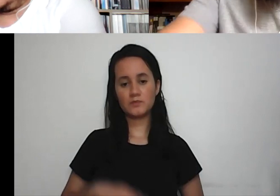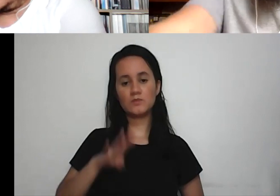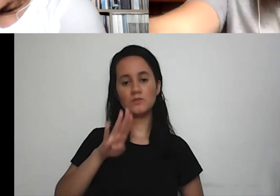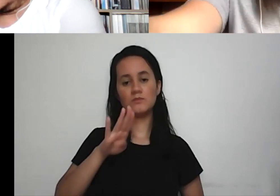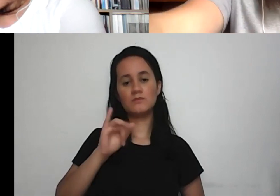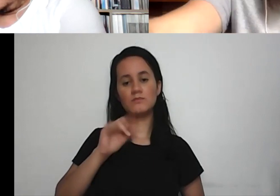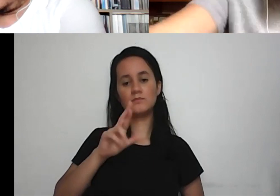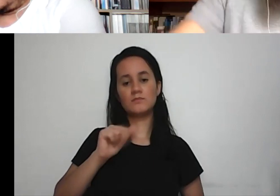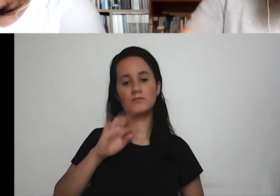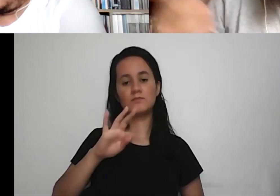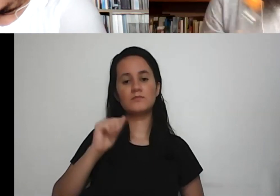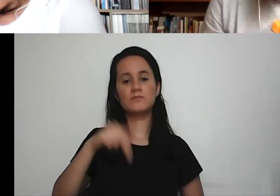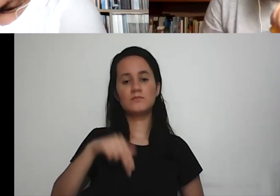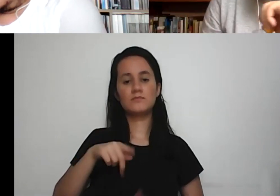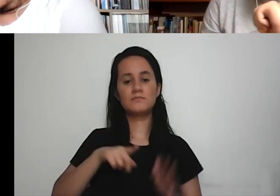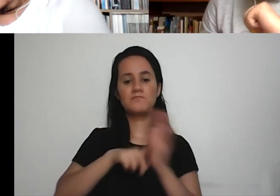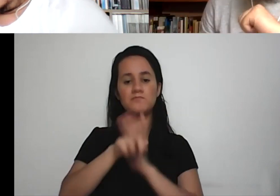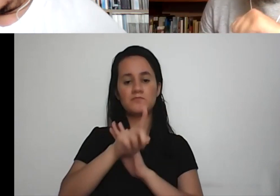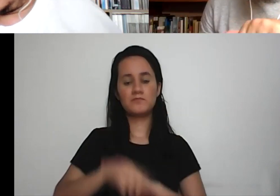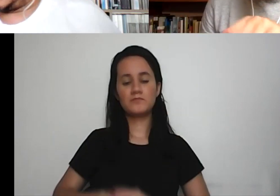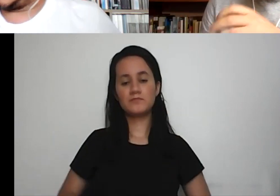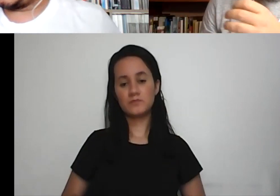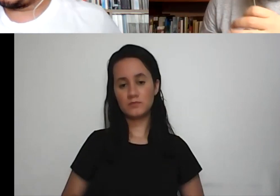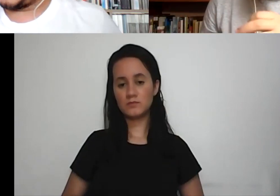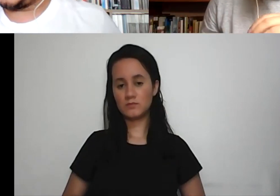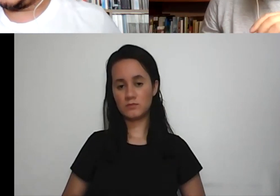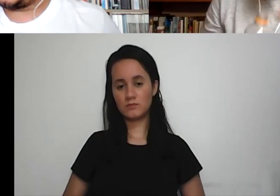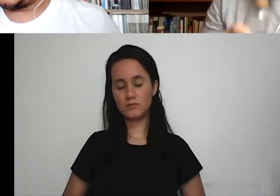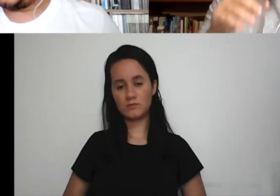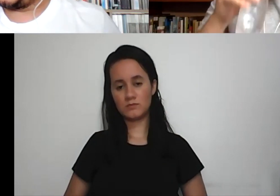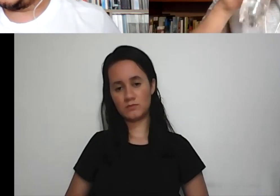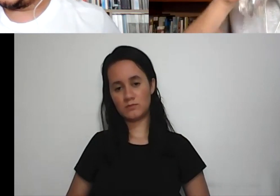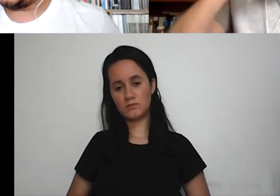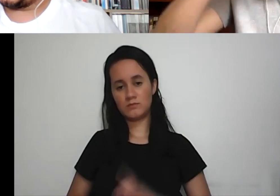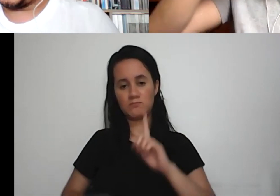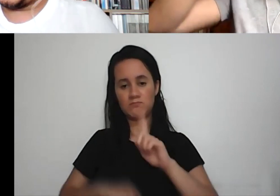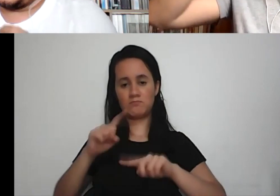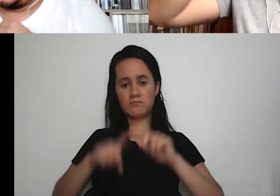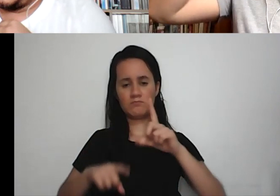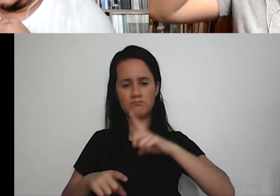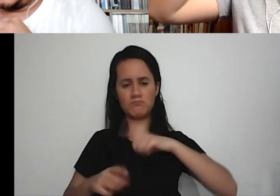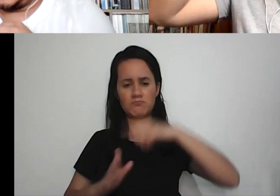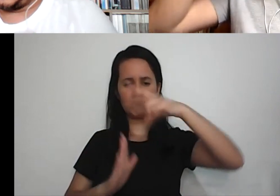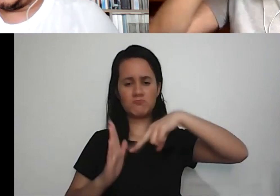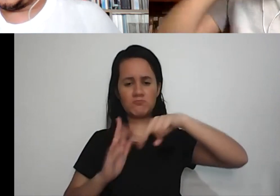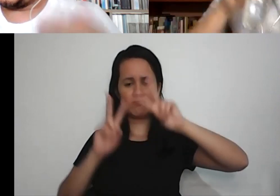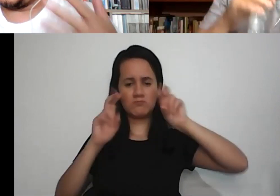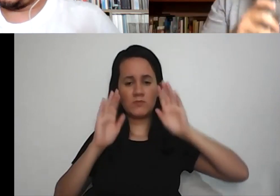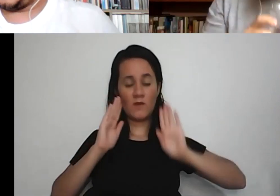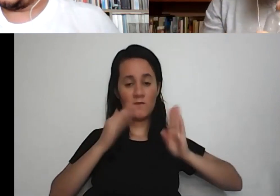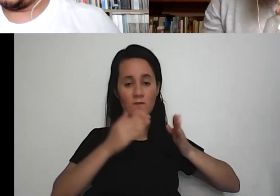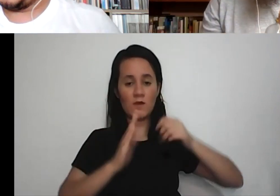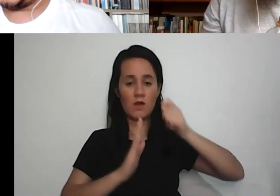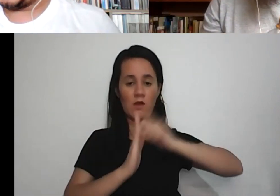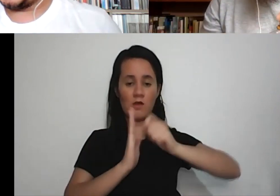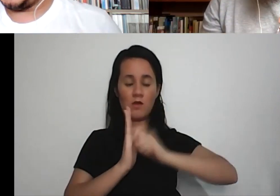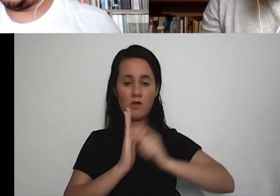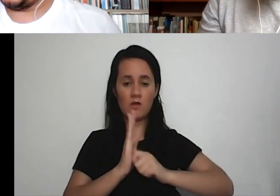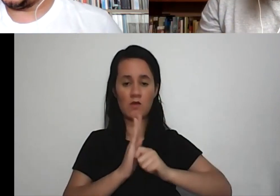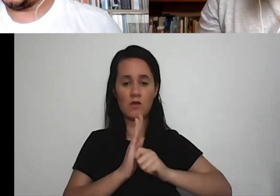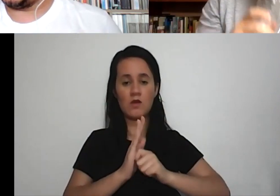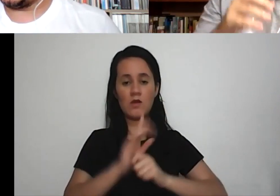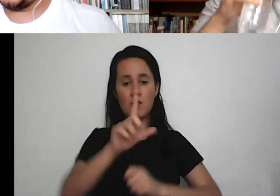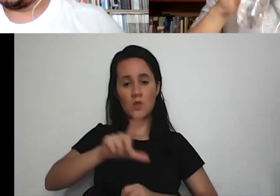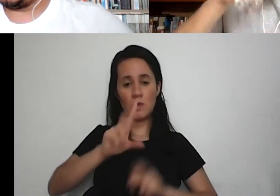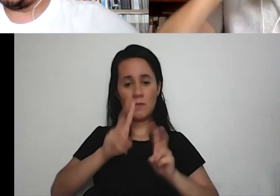uma pergunta aqui, ó, sobre... existe algum material de leitura direcionado a autores, né, de literatura mesmo, não best-seller,